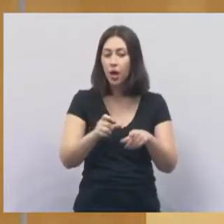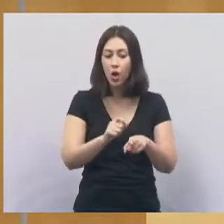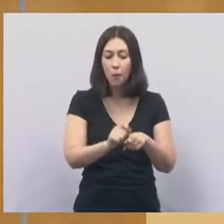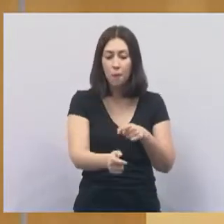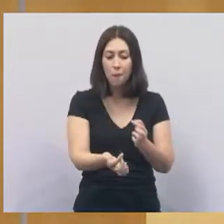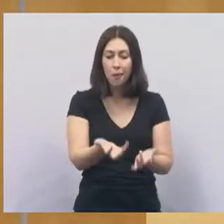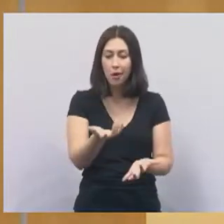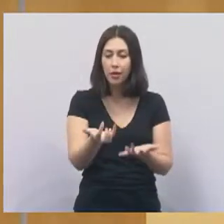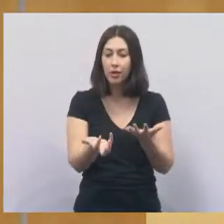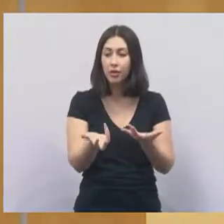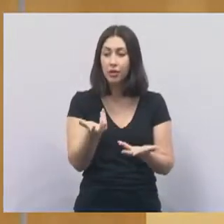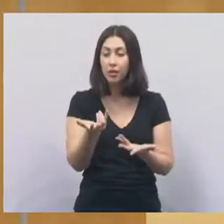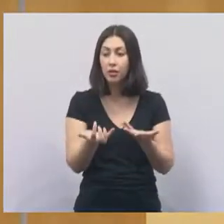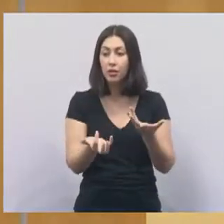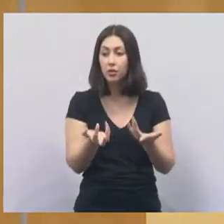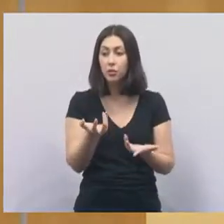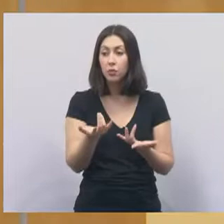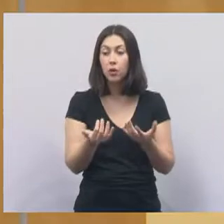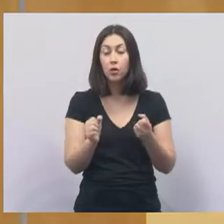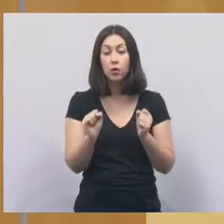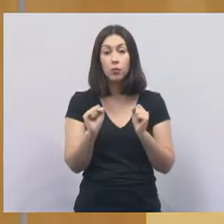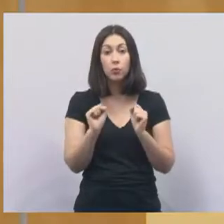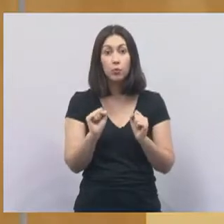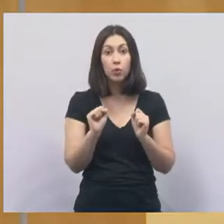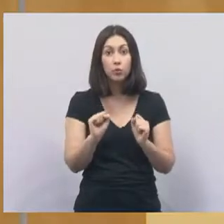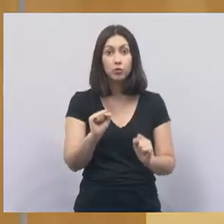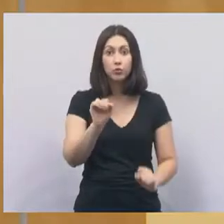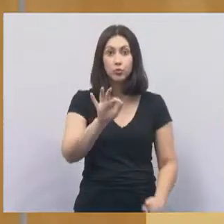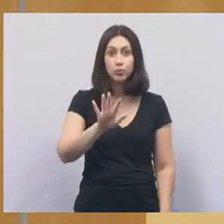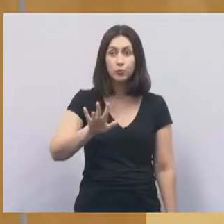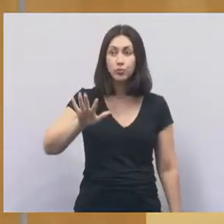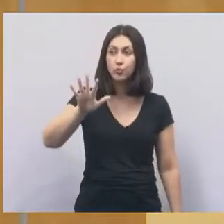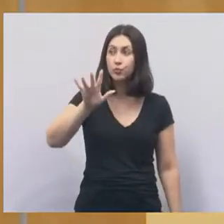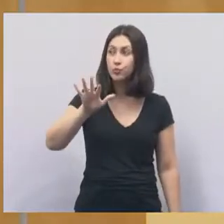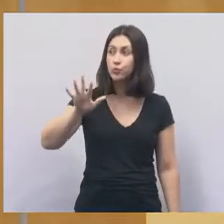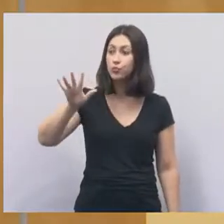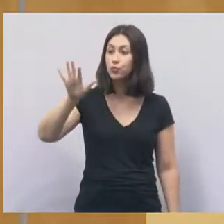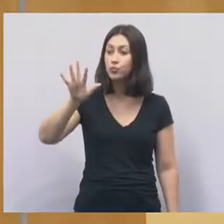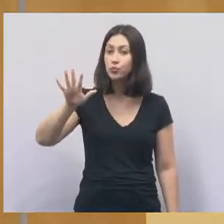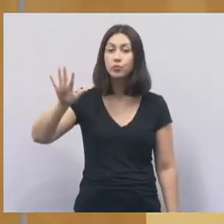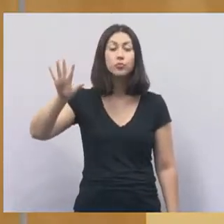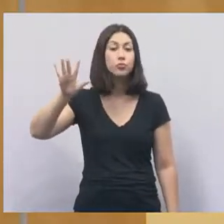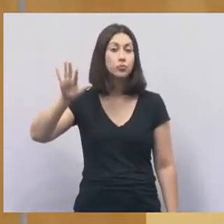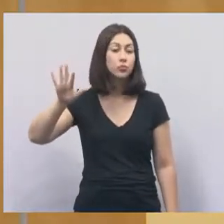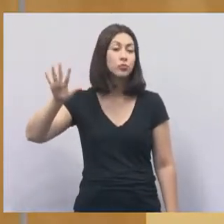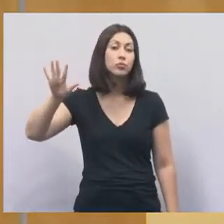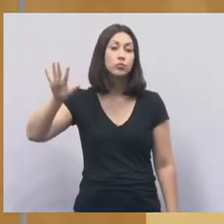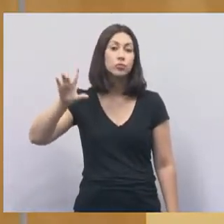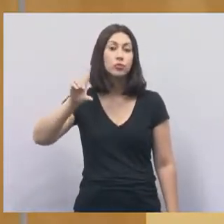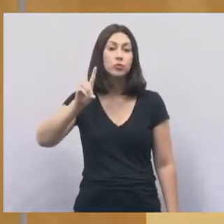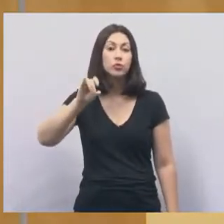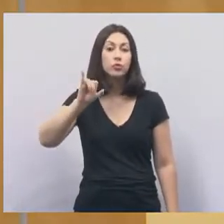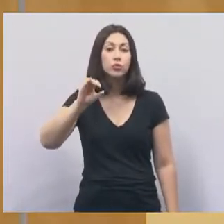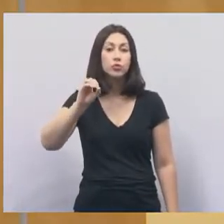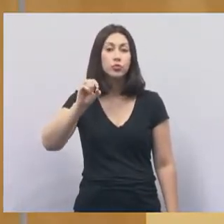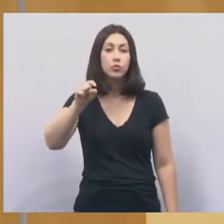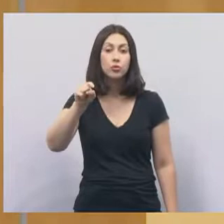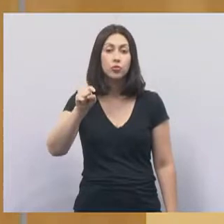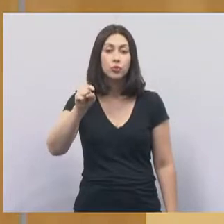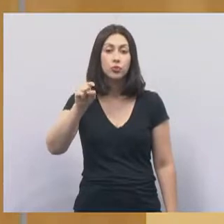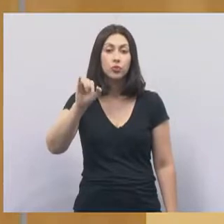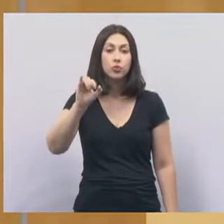você Pode emitir substância como dexilas né que são